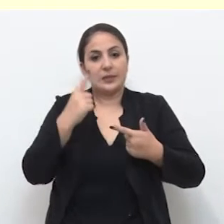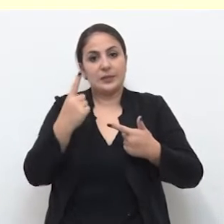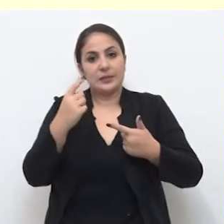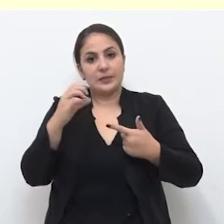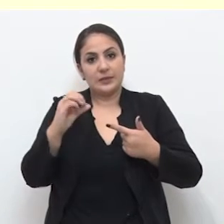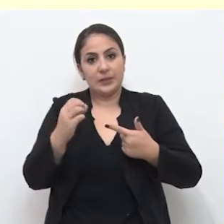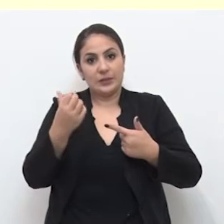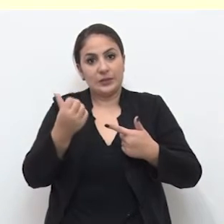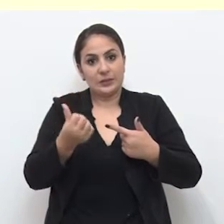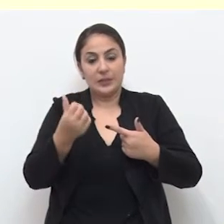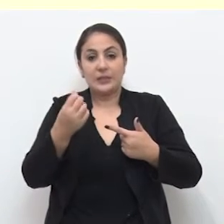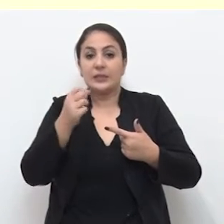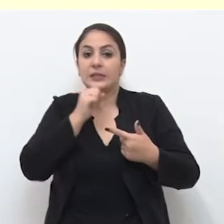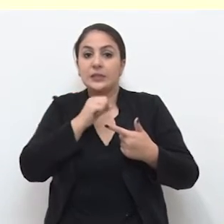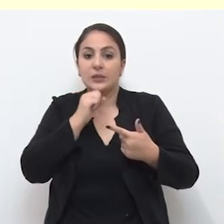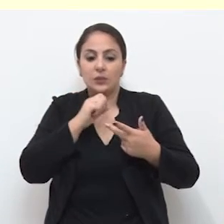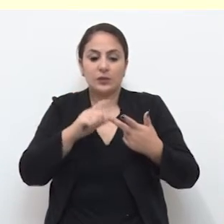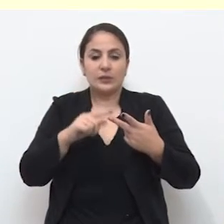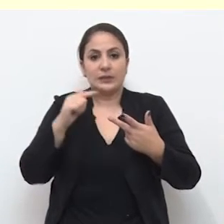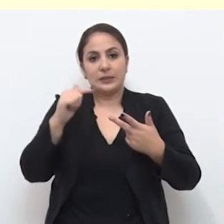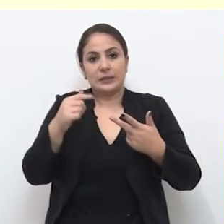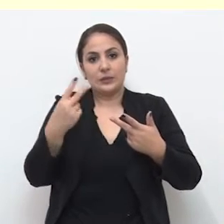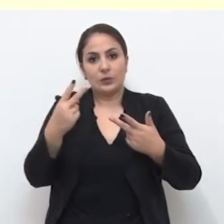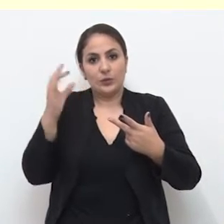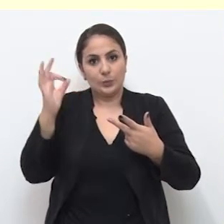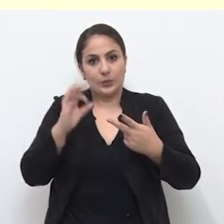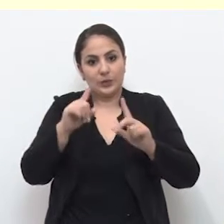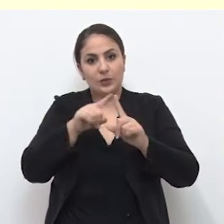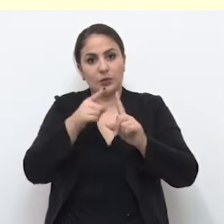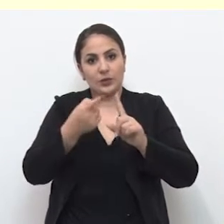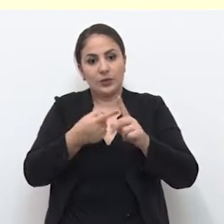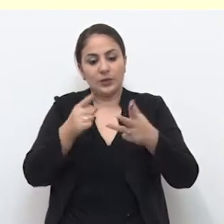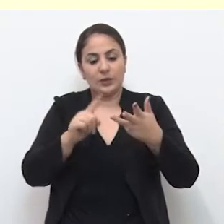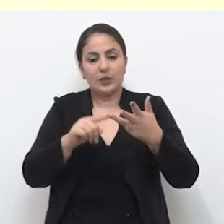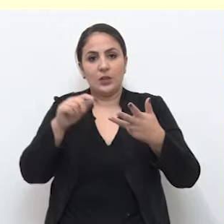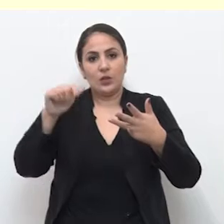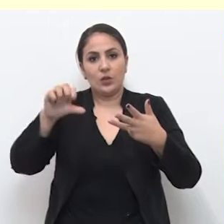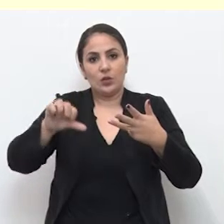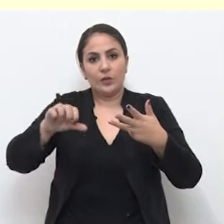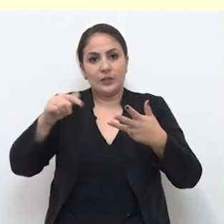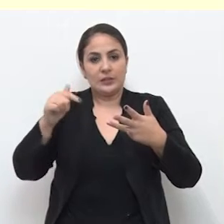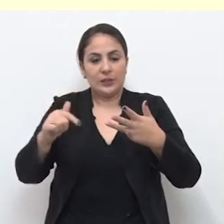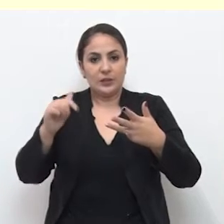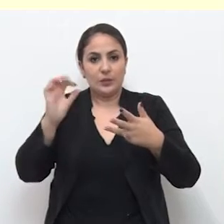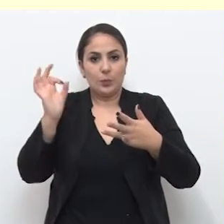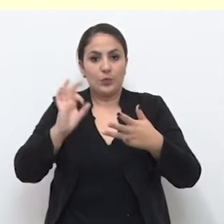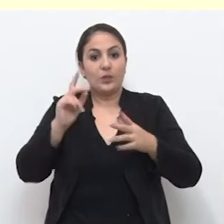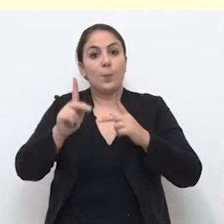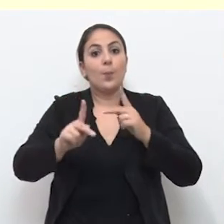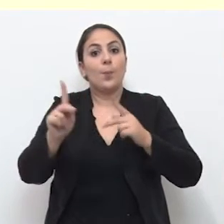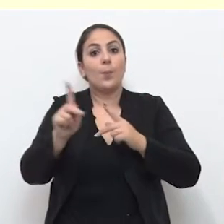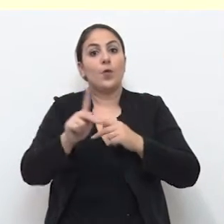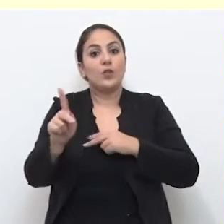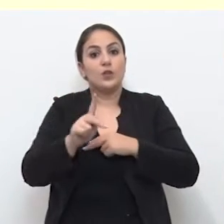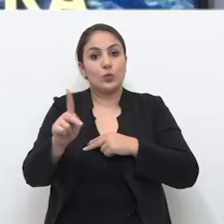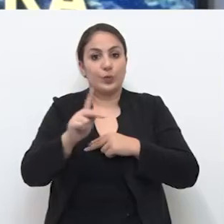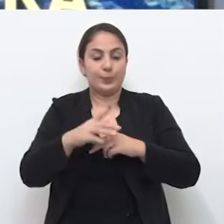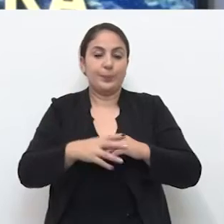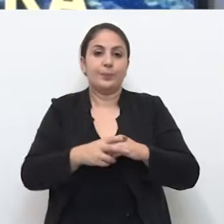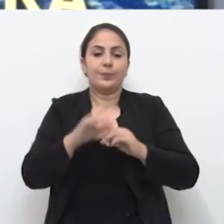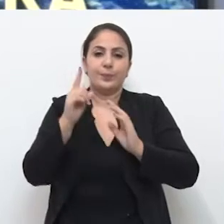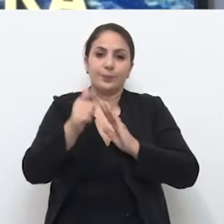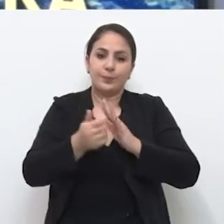crianças, 106% idosos, 72% gestantes e 97% para